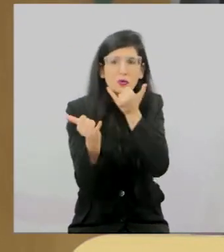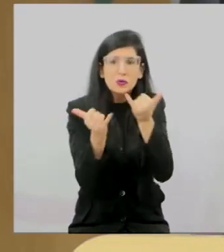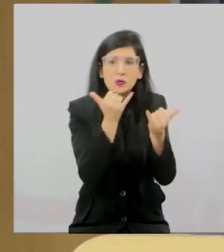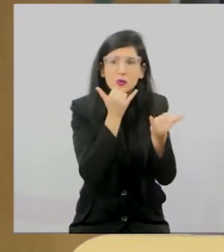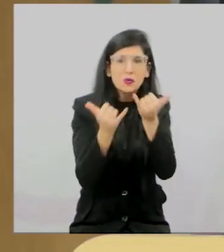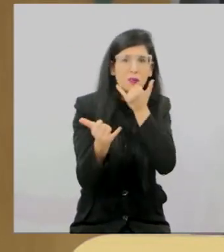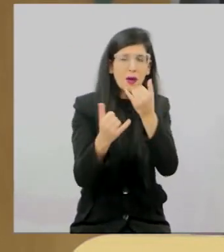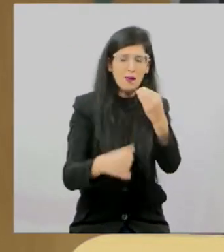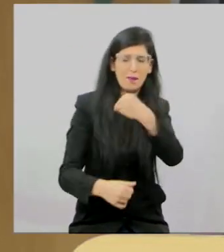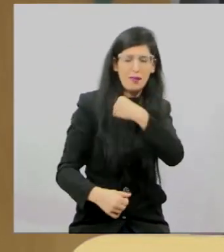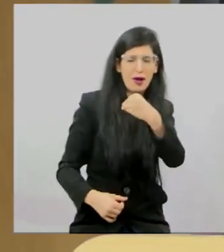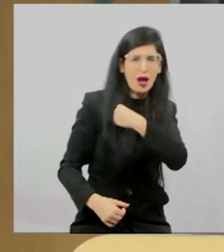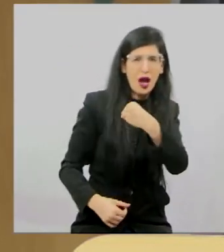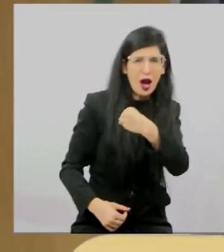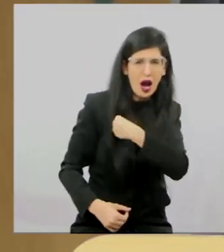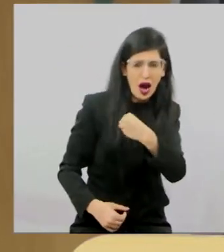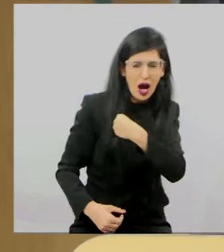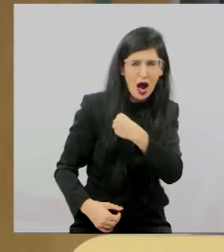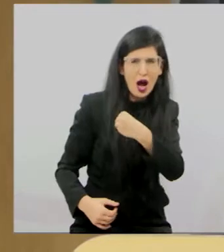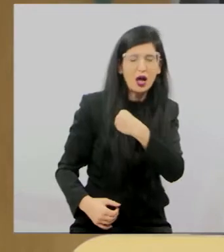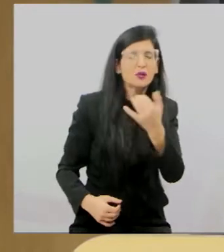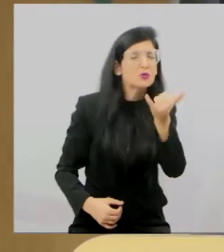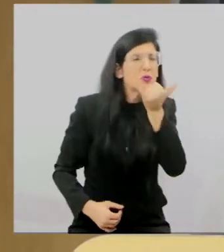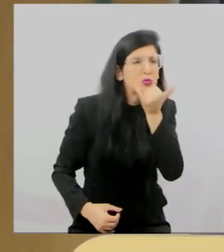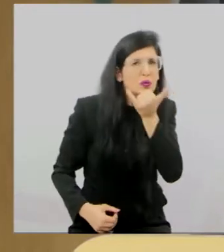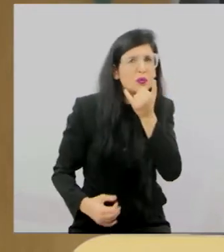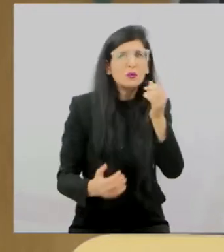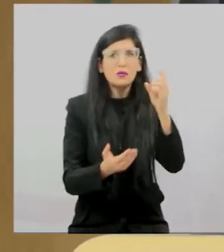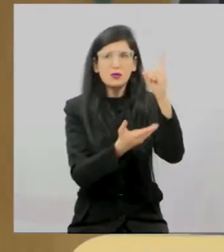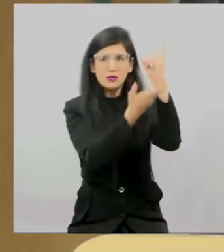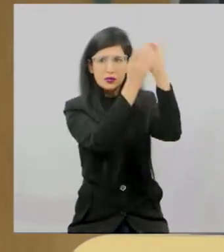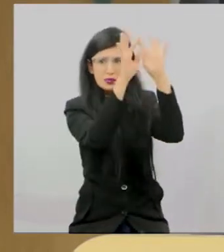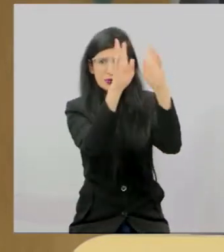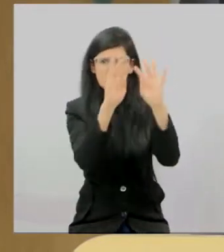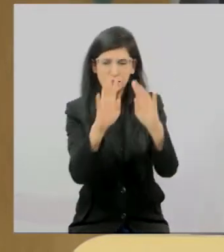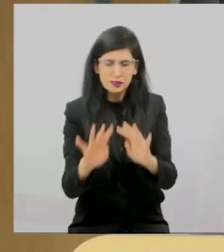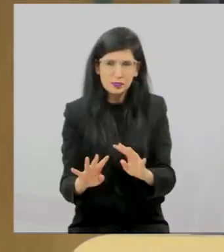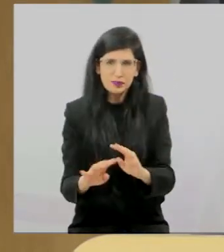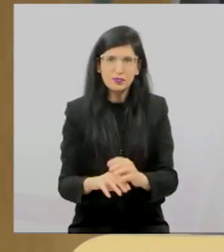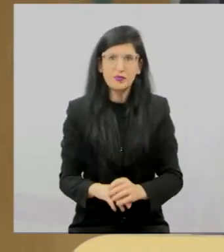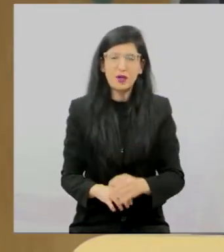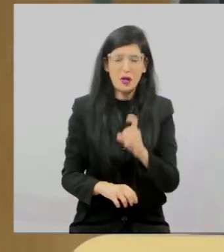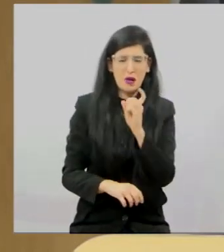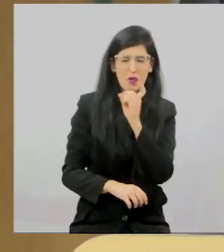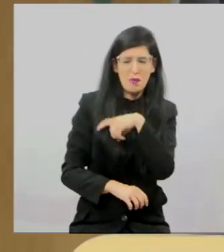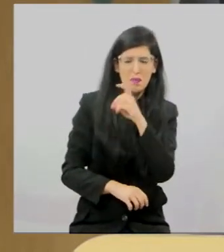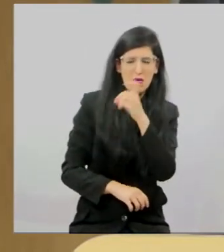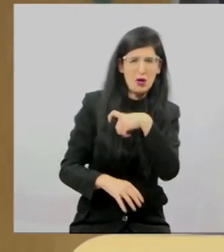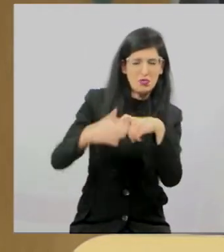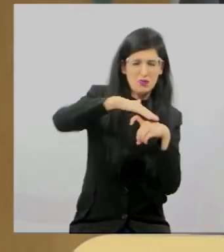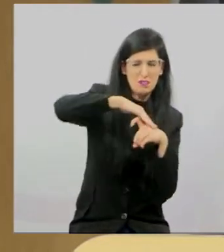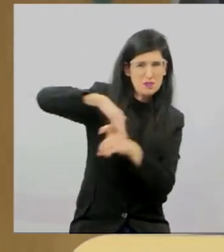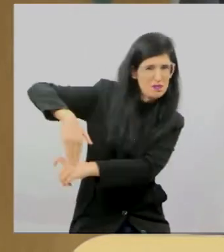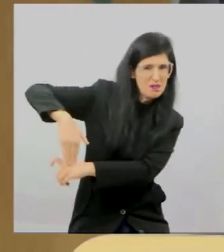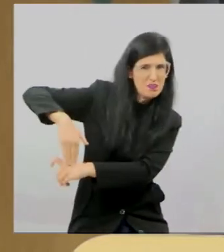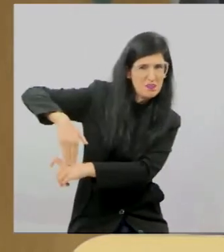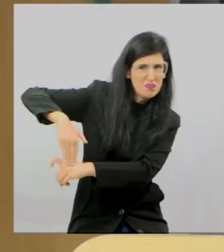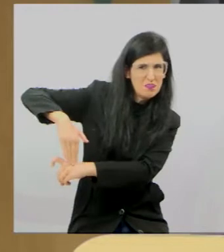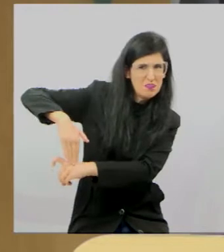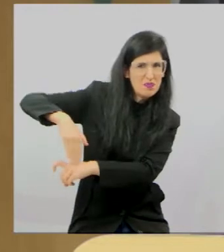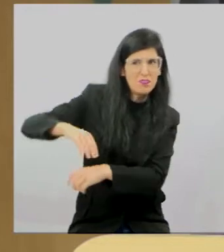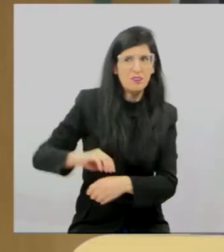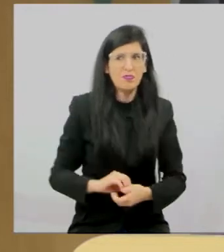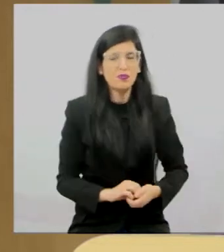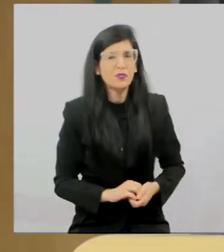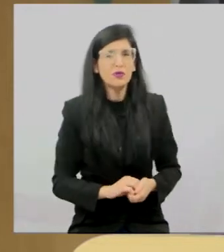sara todas as tuas enfermidades, quem redime a tua vida da perdição e te coroa de benignidade e